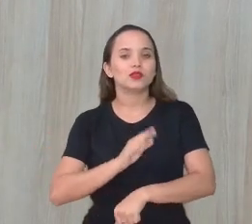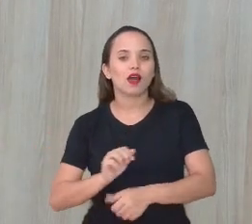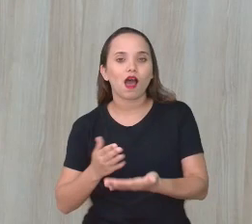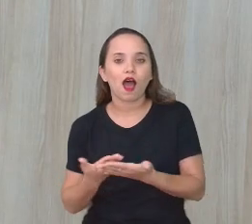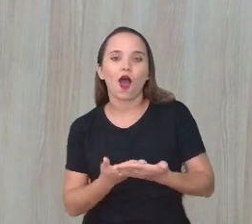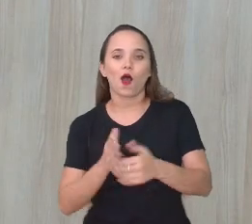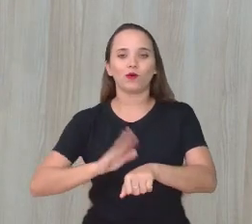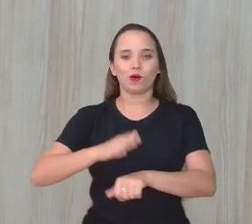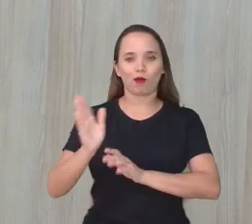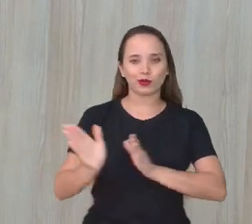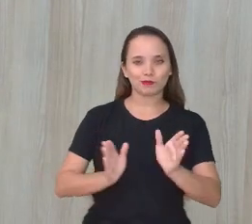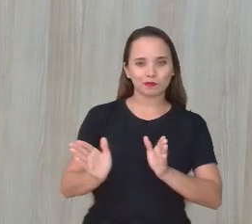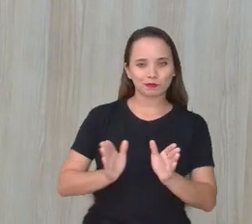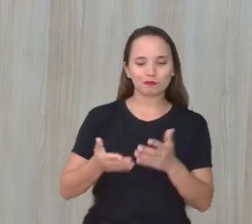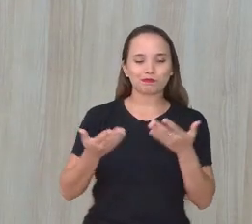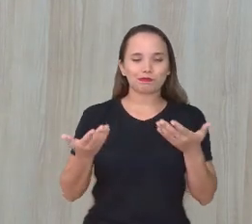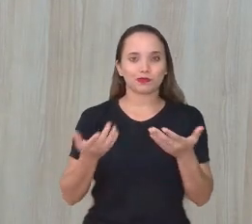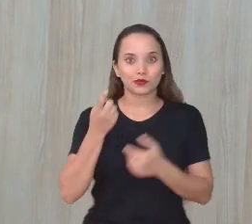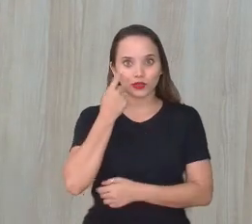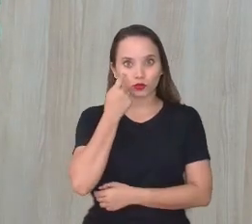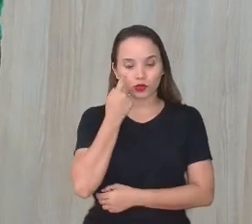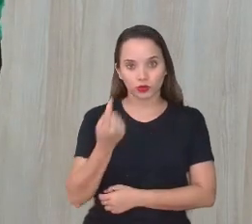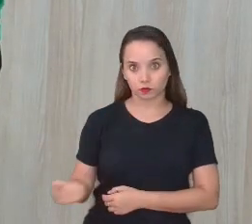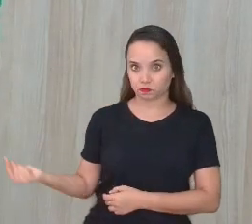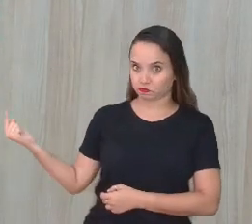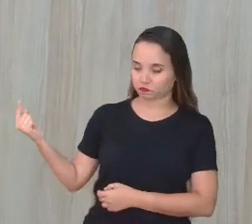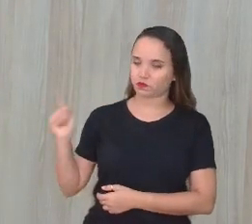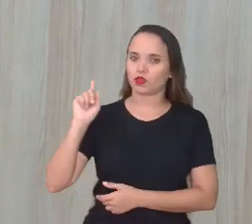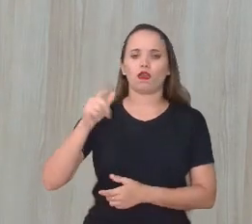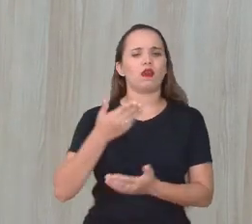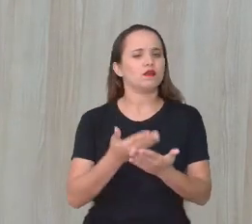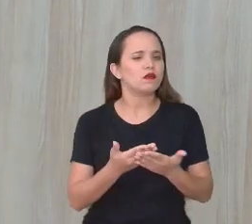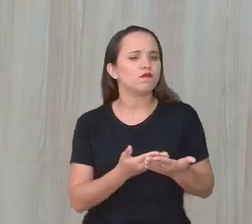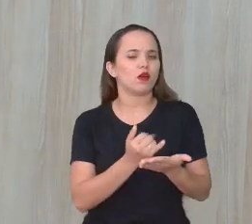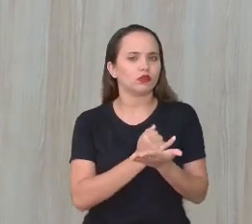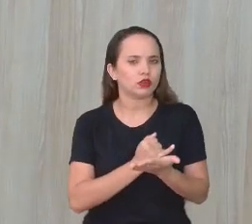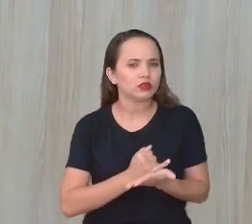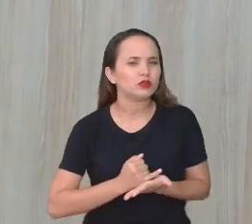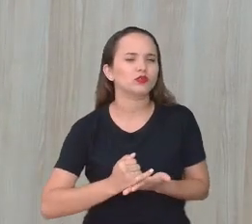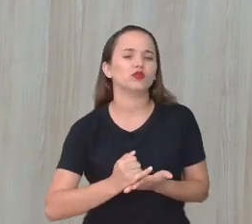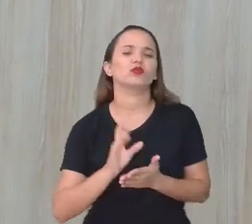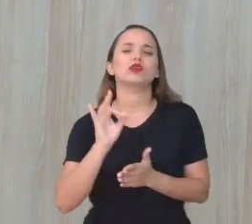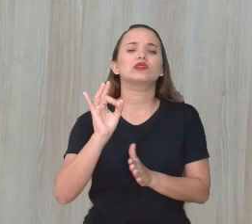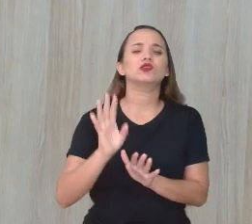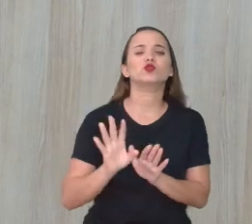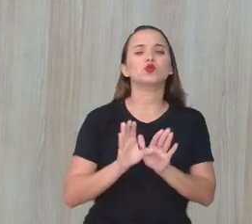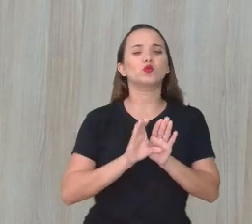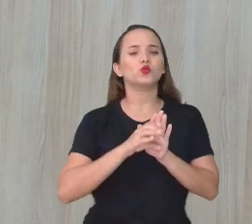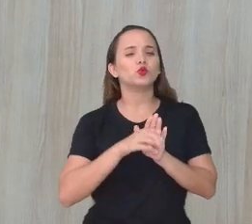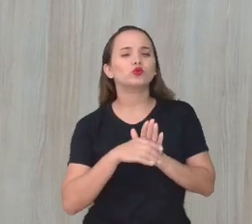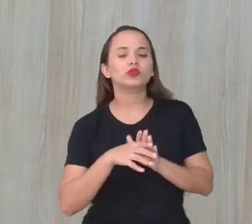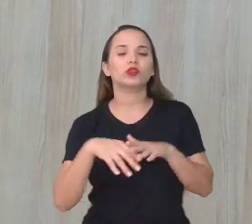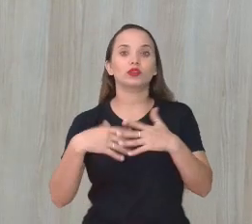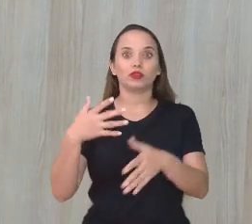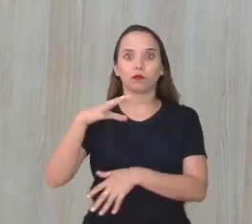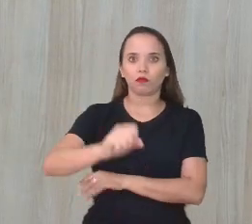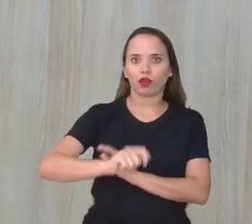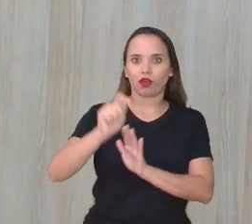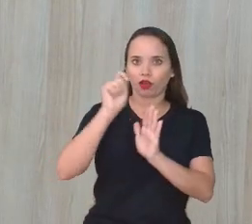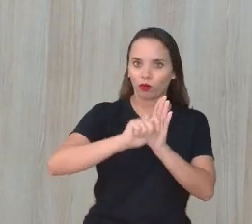mais acessível. Então, vejam só, como é uma aula introdutória, ela vai ser bem conceitual. Pega o caderninho,